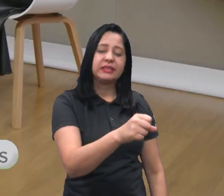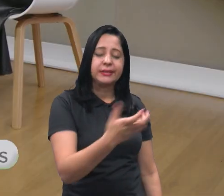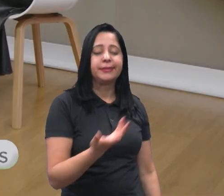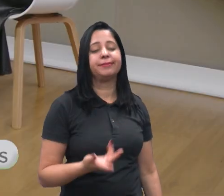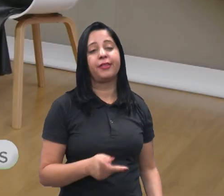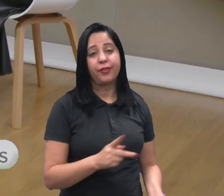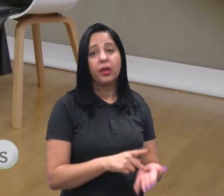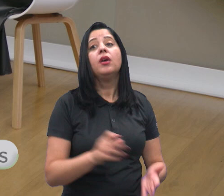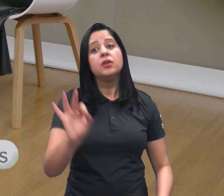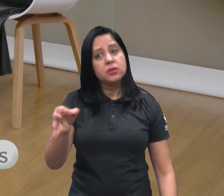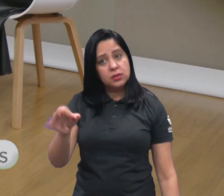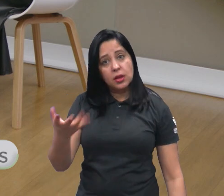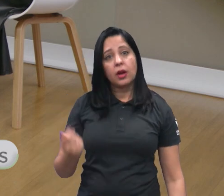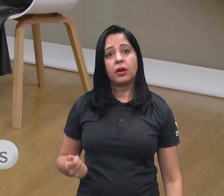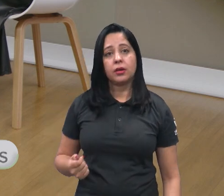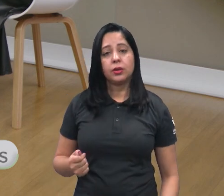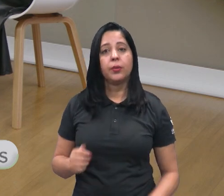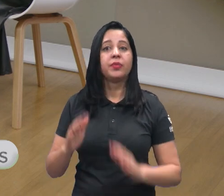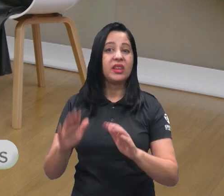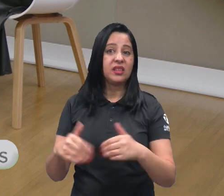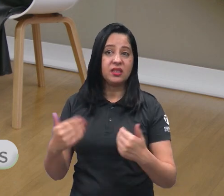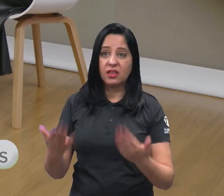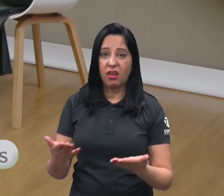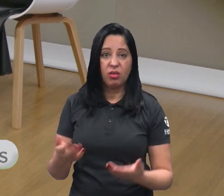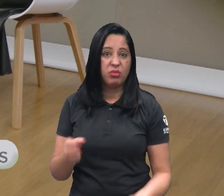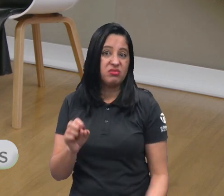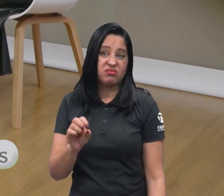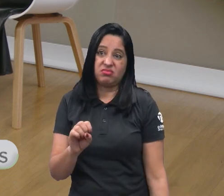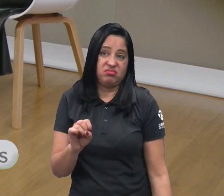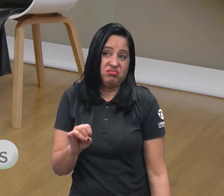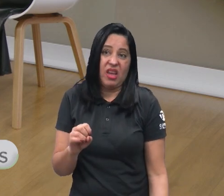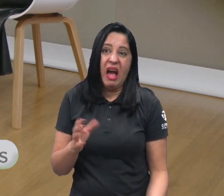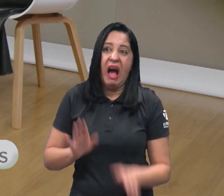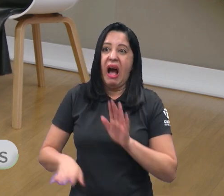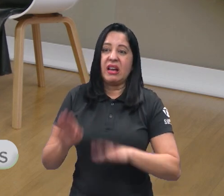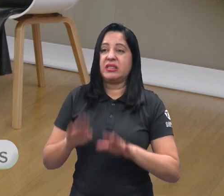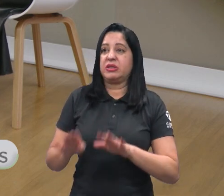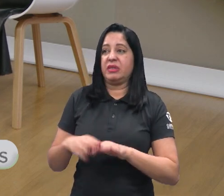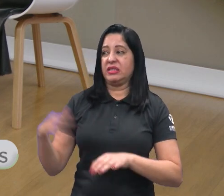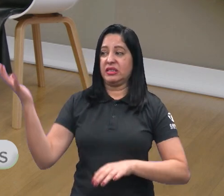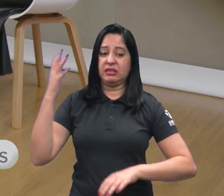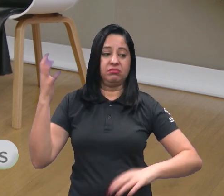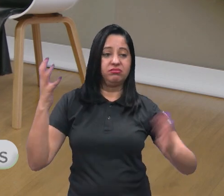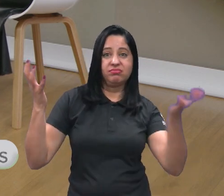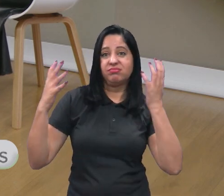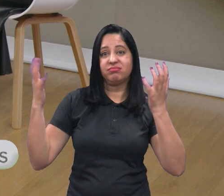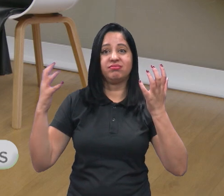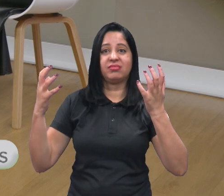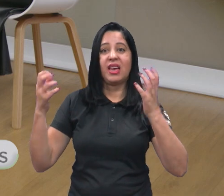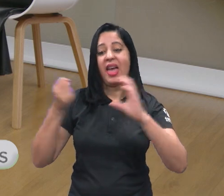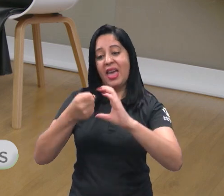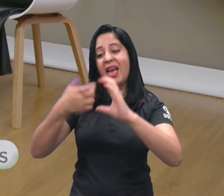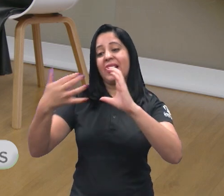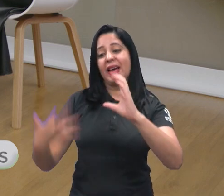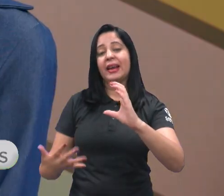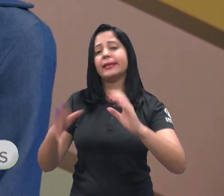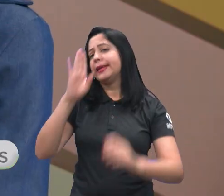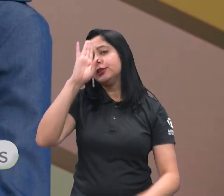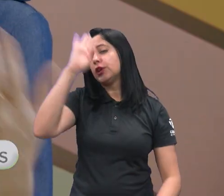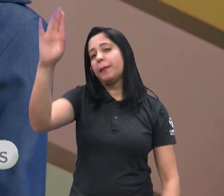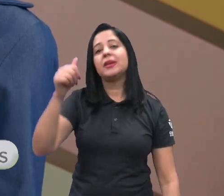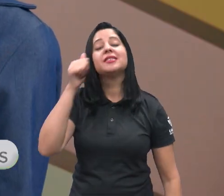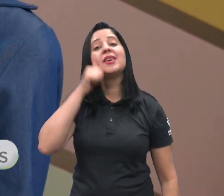Com certeza. E quando a gente não tem, a gente inventa uma para não se escutar. E isso é uma característica principal das mulheres. Nós